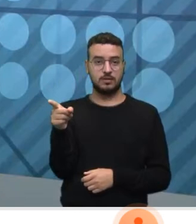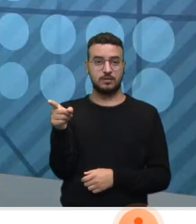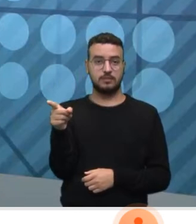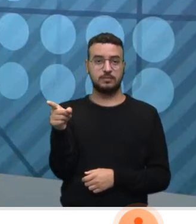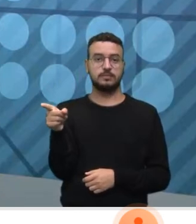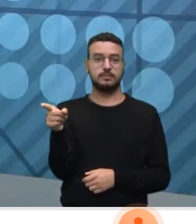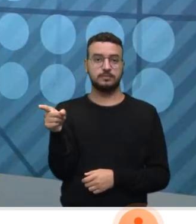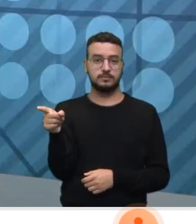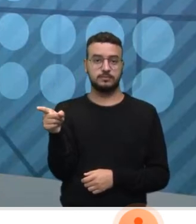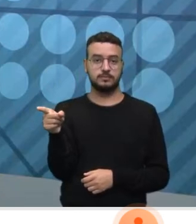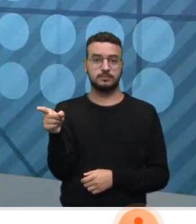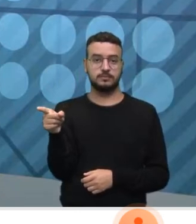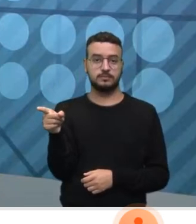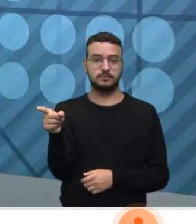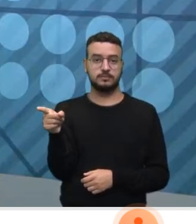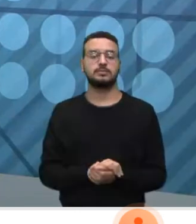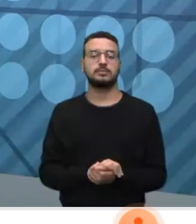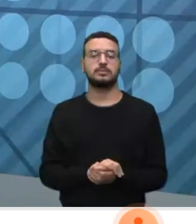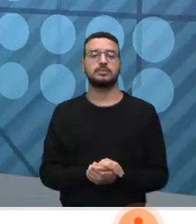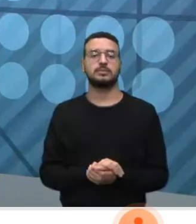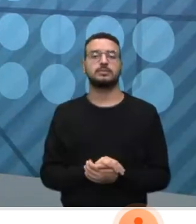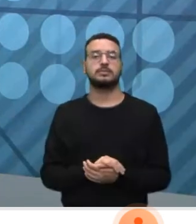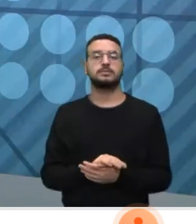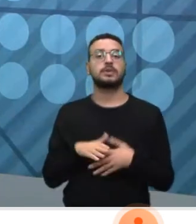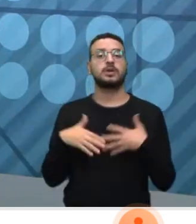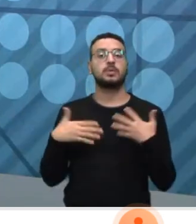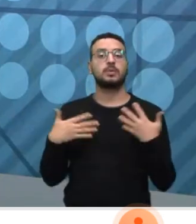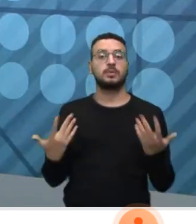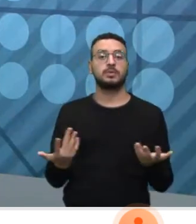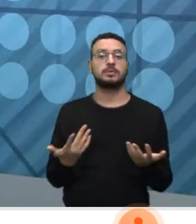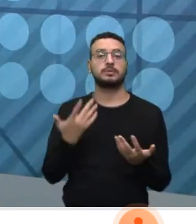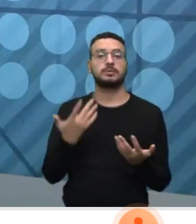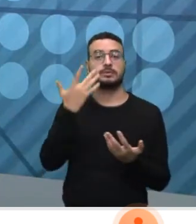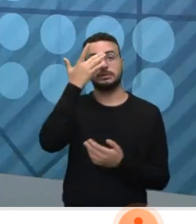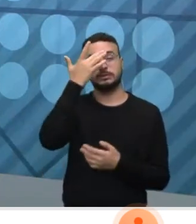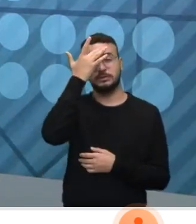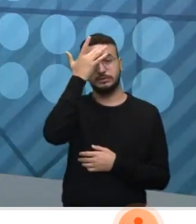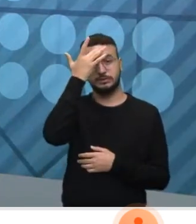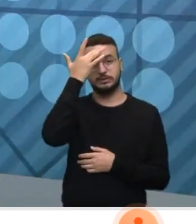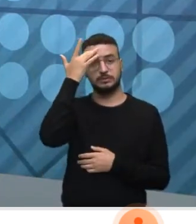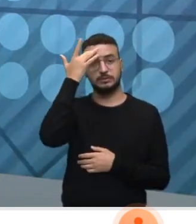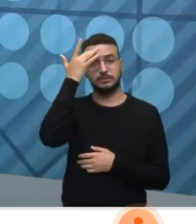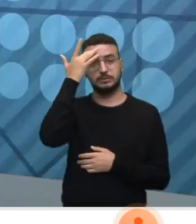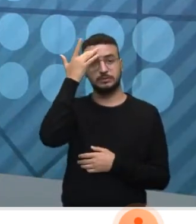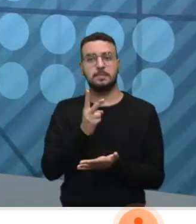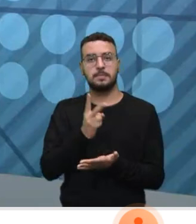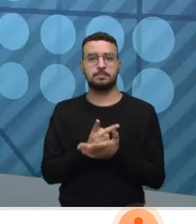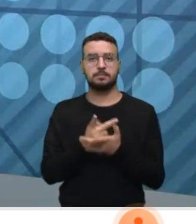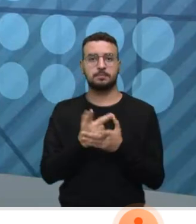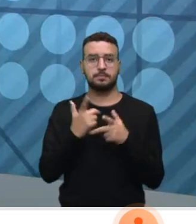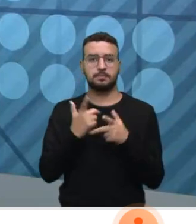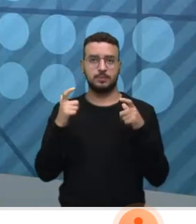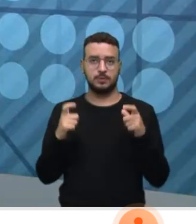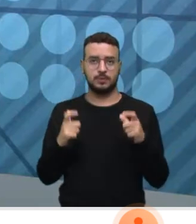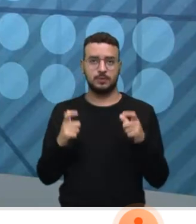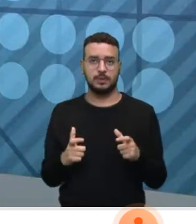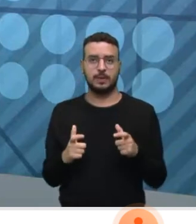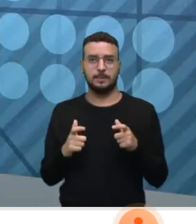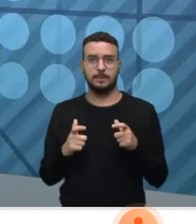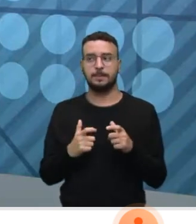apontamento. Quando essas pessoas estão no mesmo local, estão presentes.